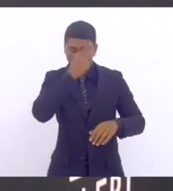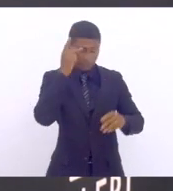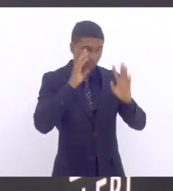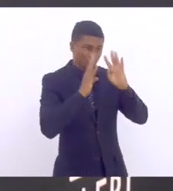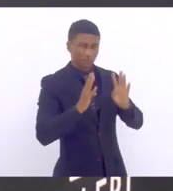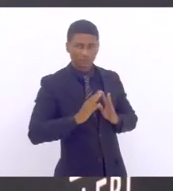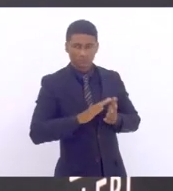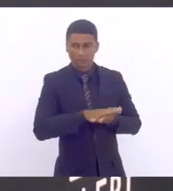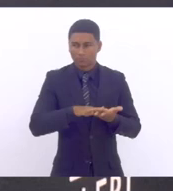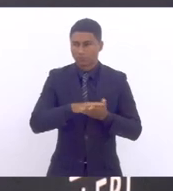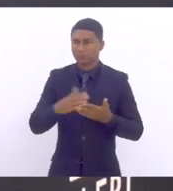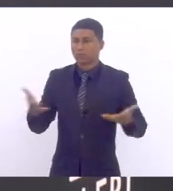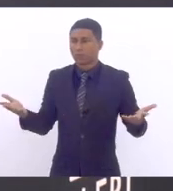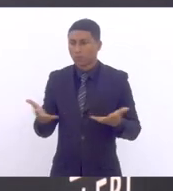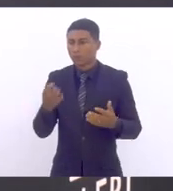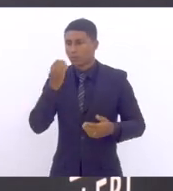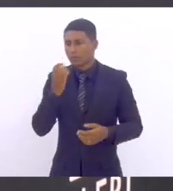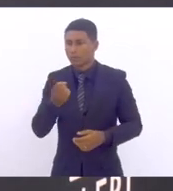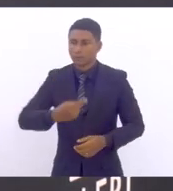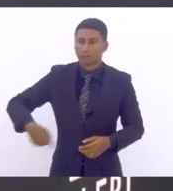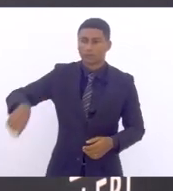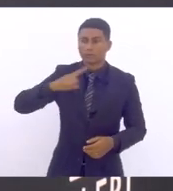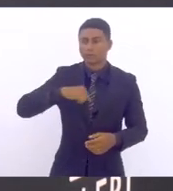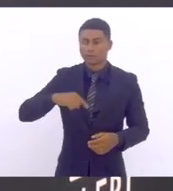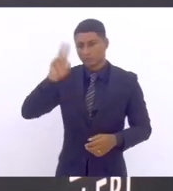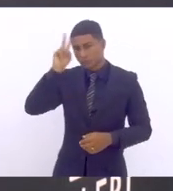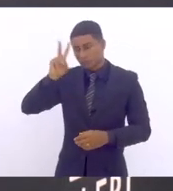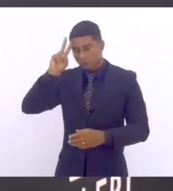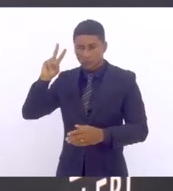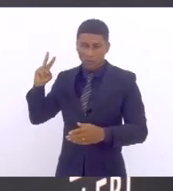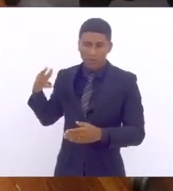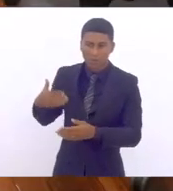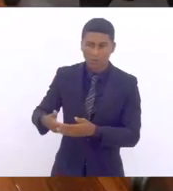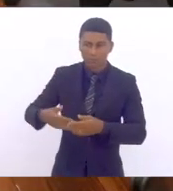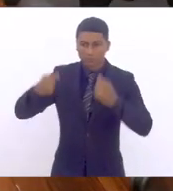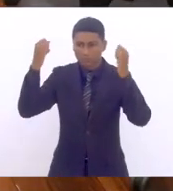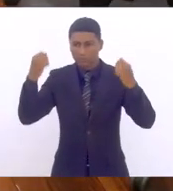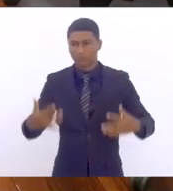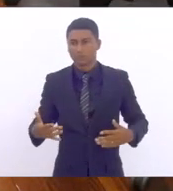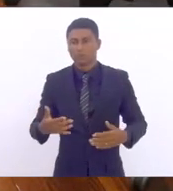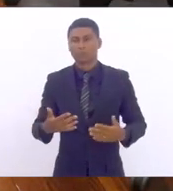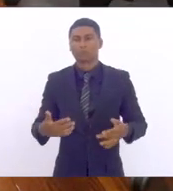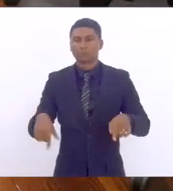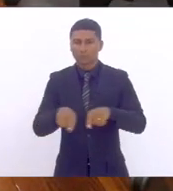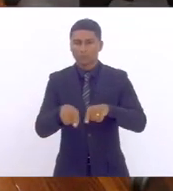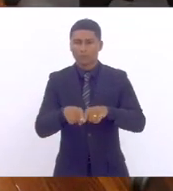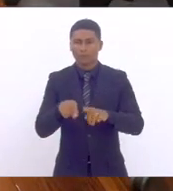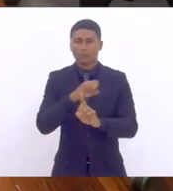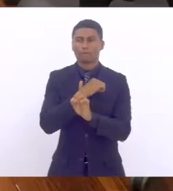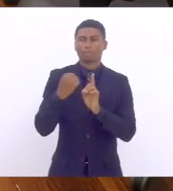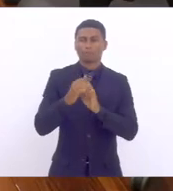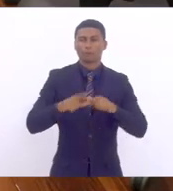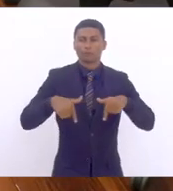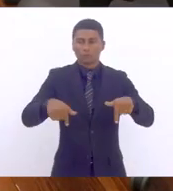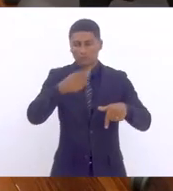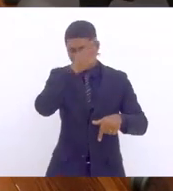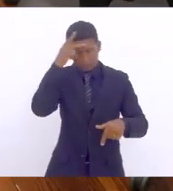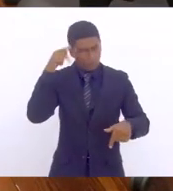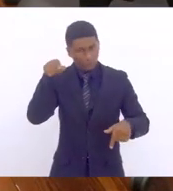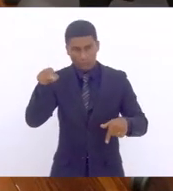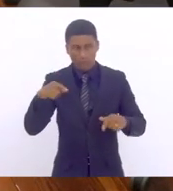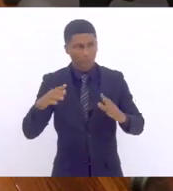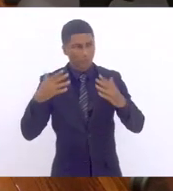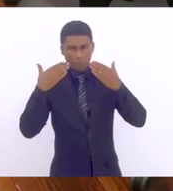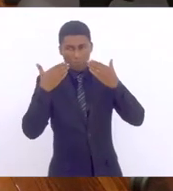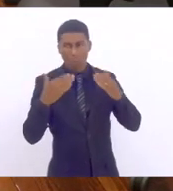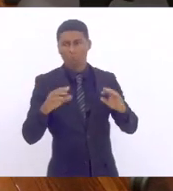está sendo muito bom a gente poder falar um pouco da nossa trajetória, do que a gente faz. As ações sociais, ninguém mostra o que nós fazemos. Nós temos ações